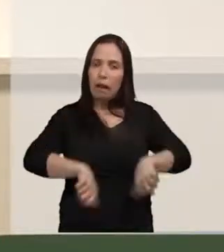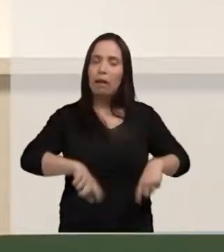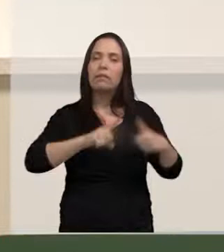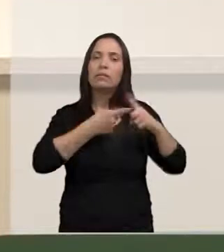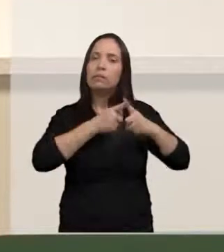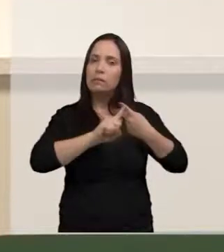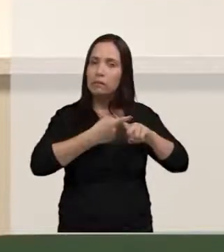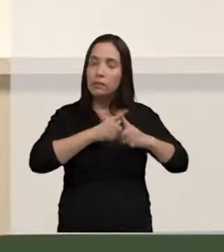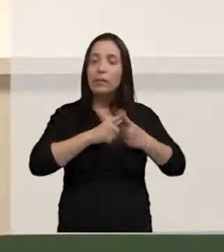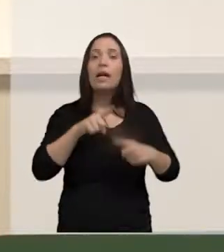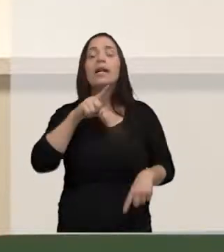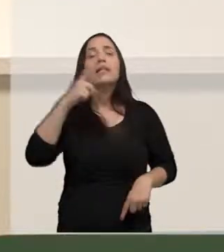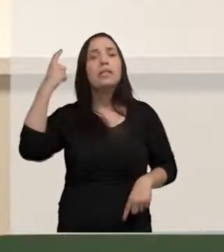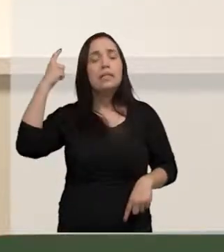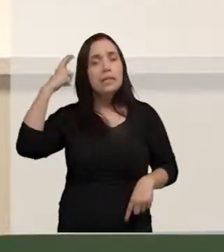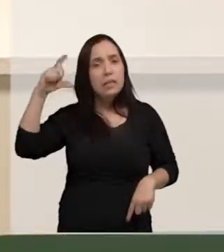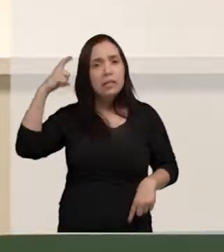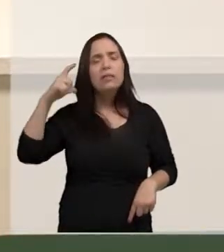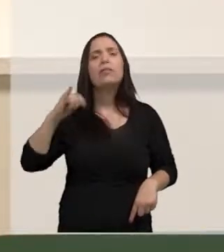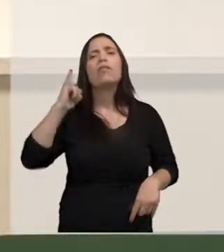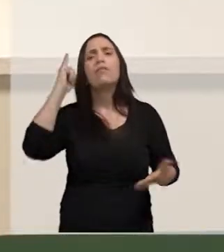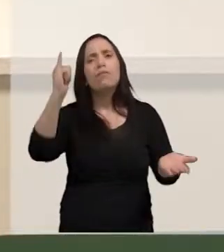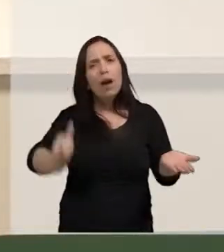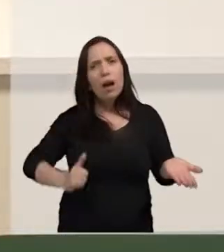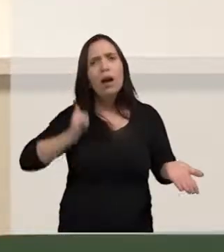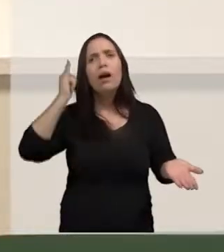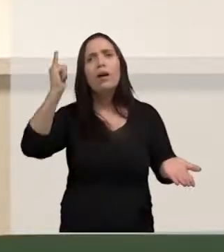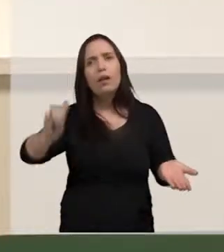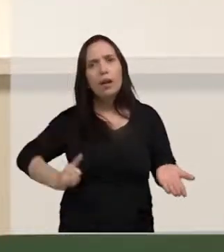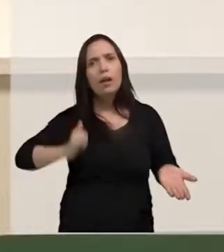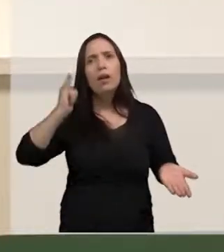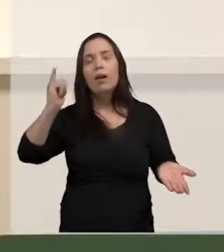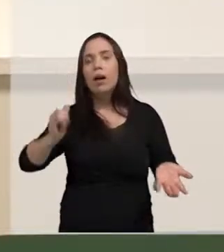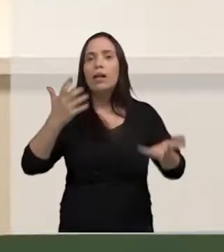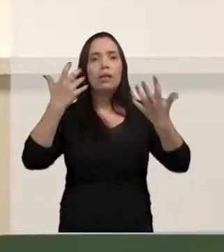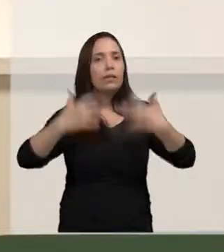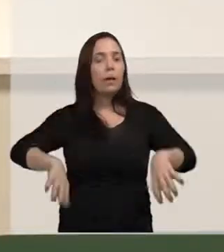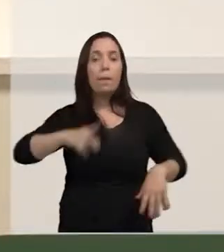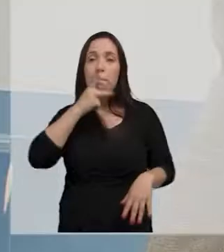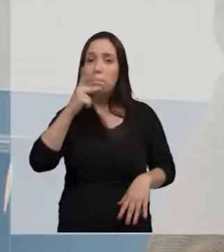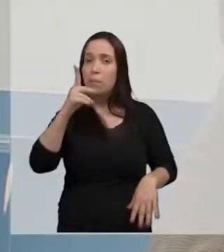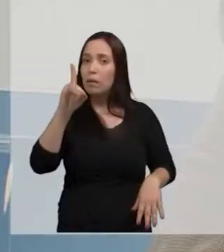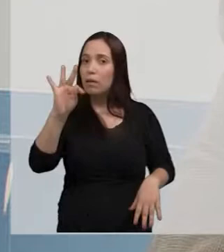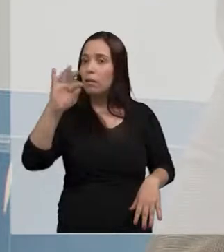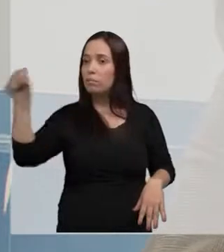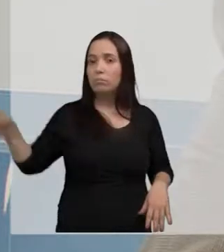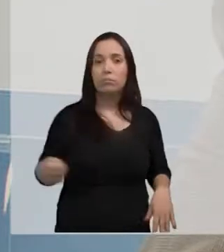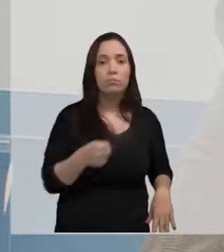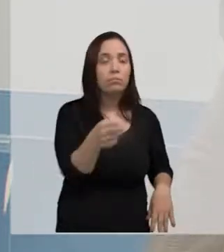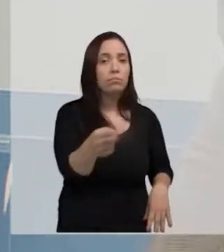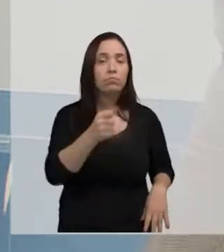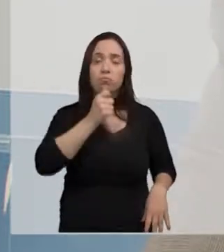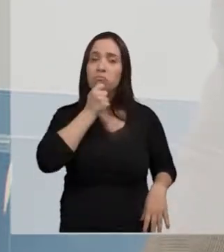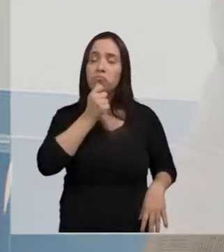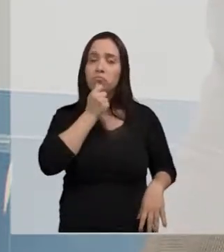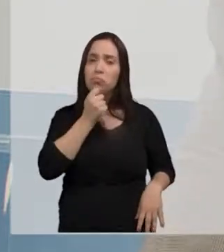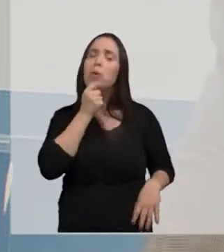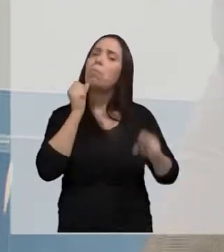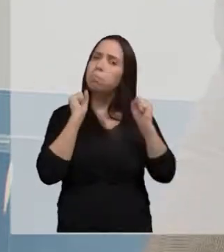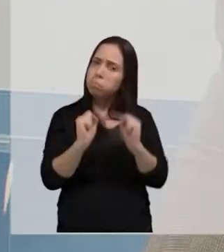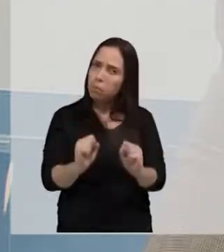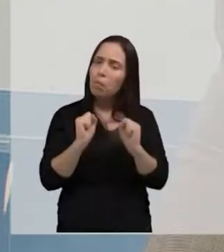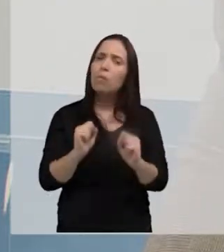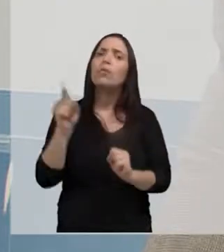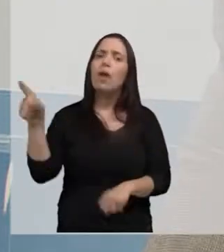opção, e o Cid recuou, não lançou, o PDT não lançou, macho. O PDT não lançou e poderia